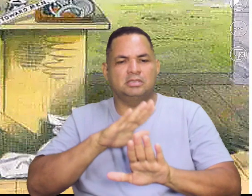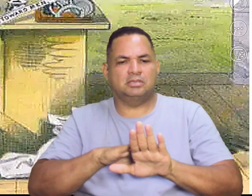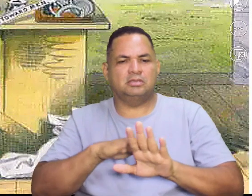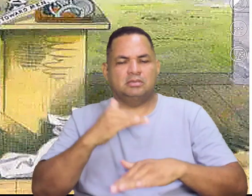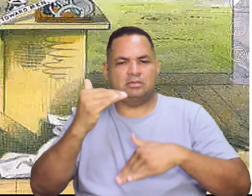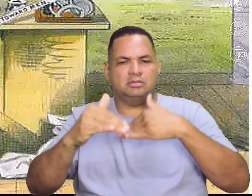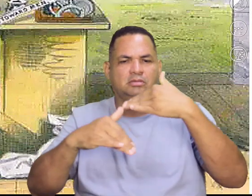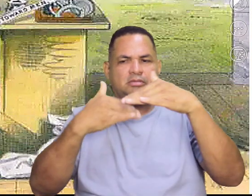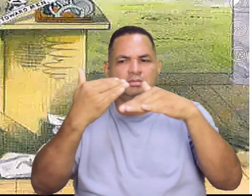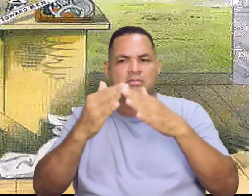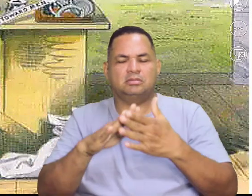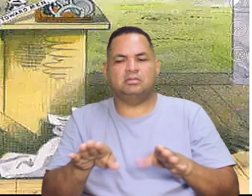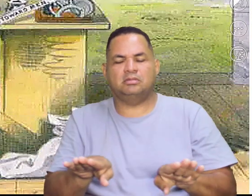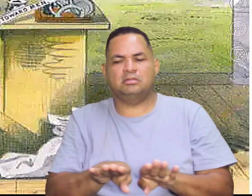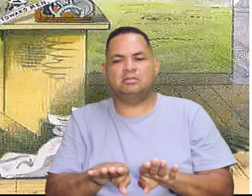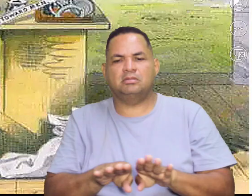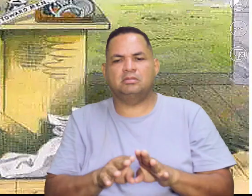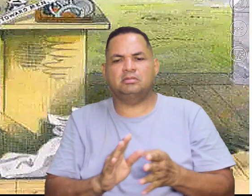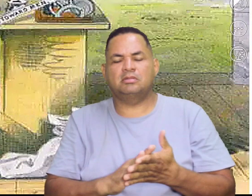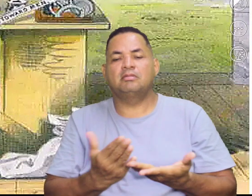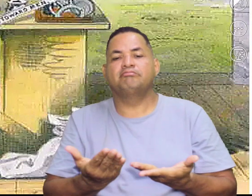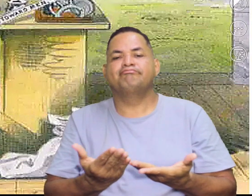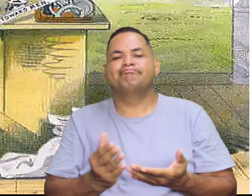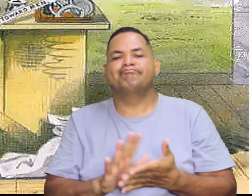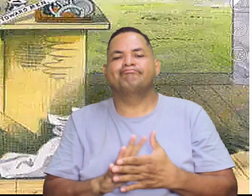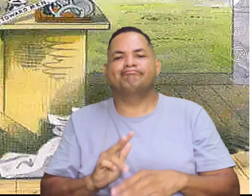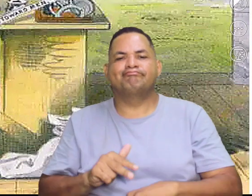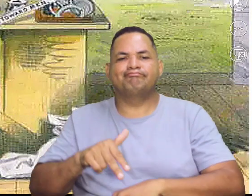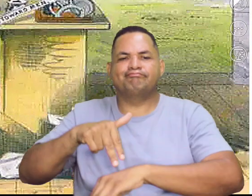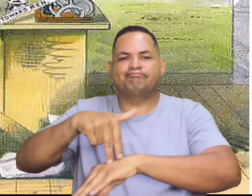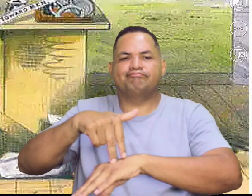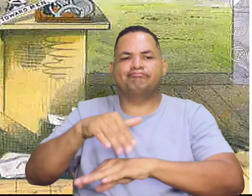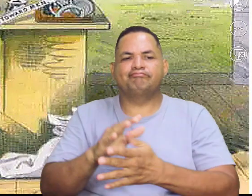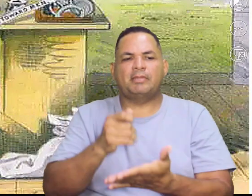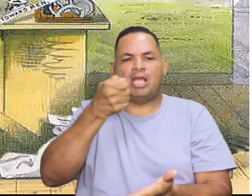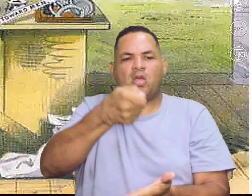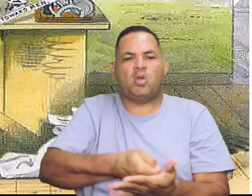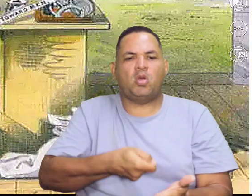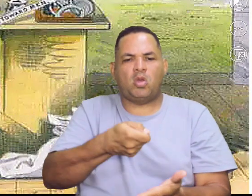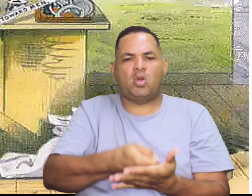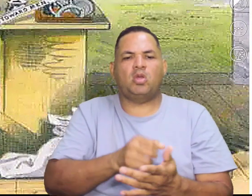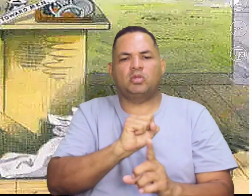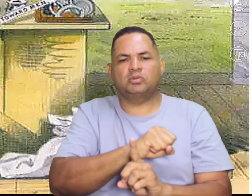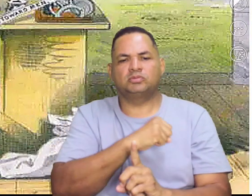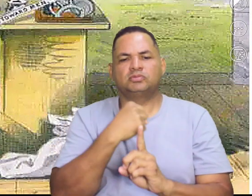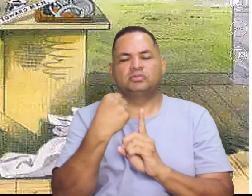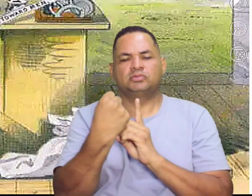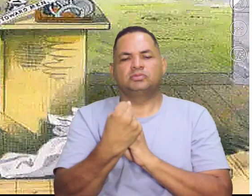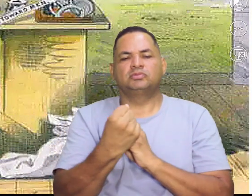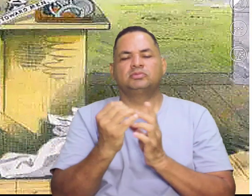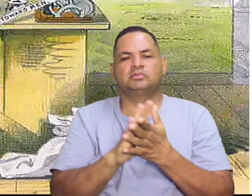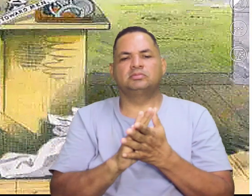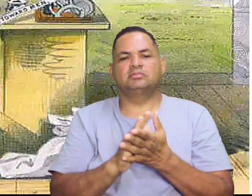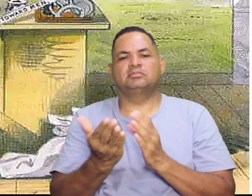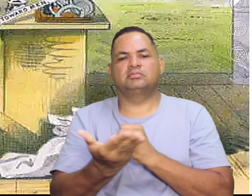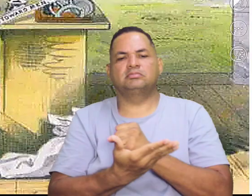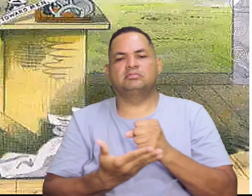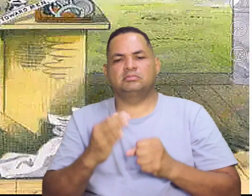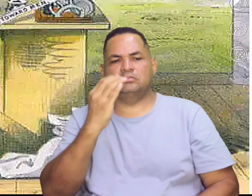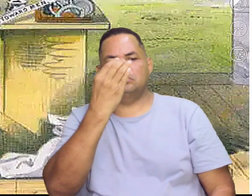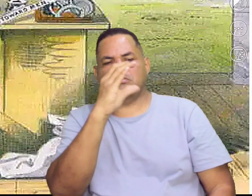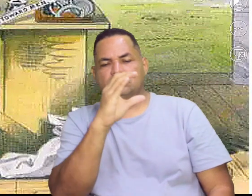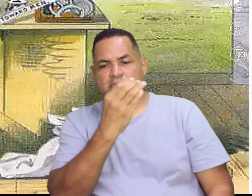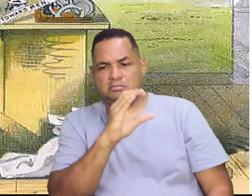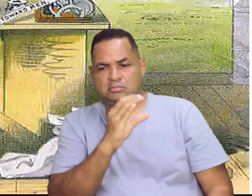progresso. Falei para vocês que o positivismo, ele vai defender uma sociedade baseada na ciência,